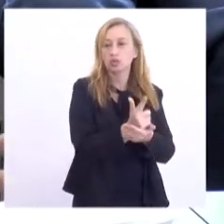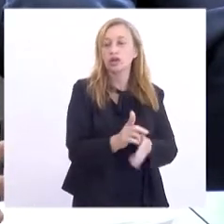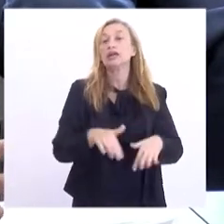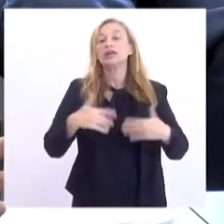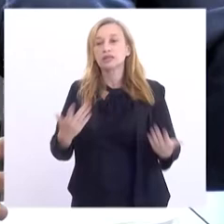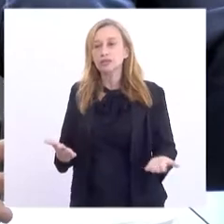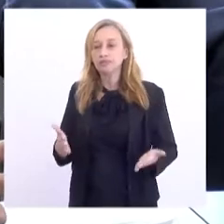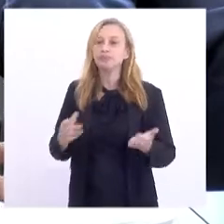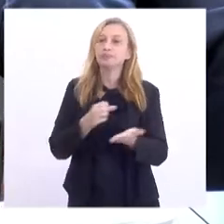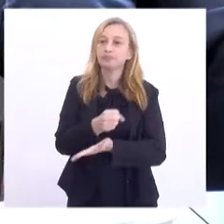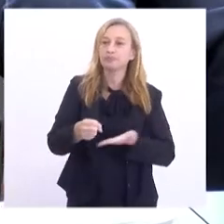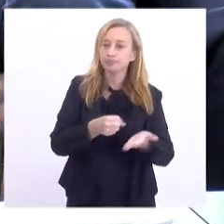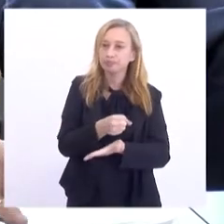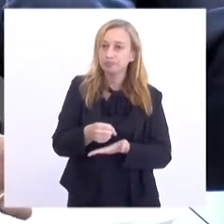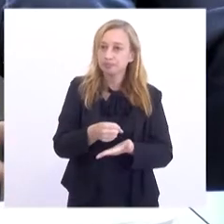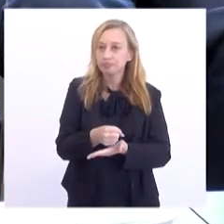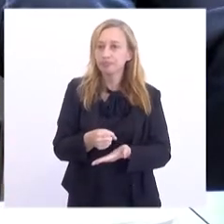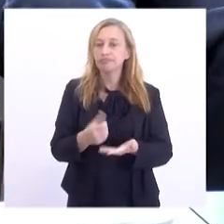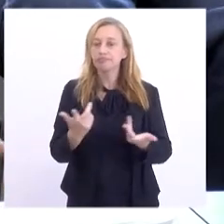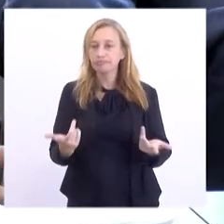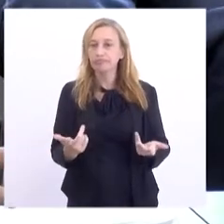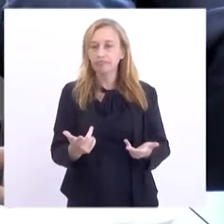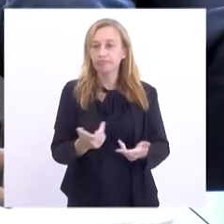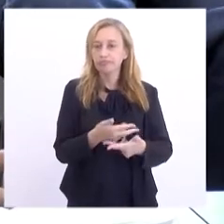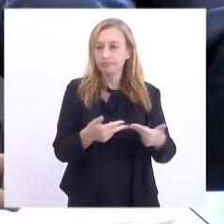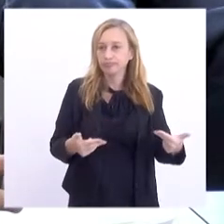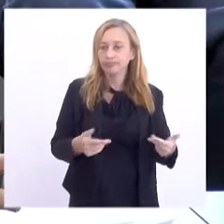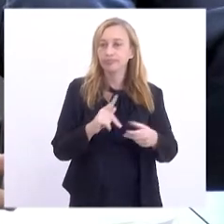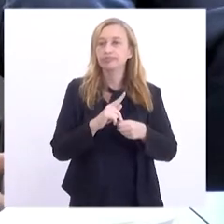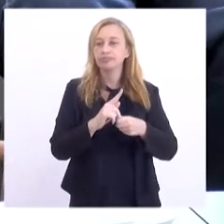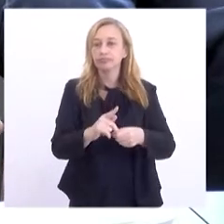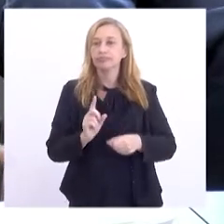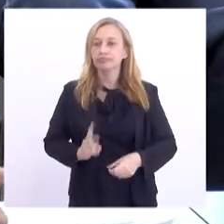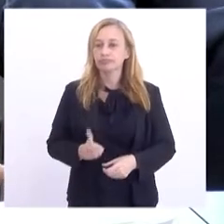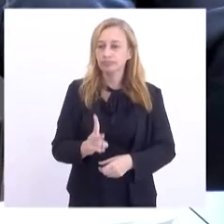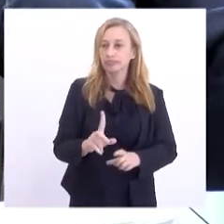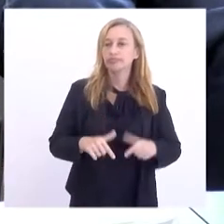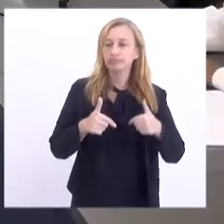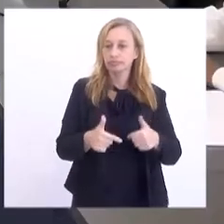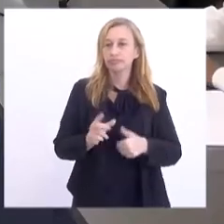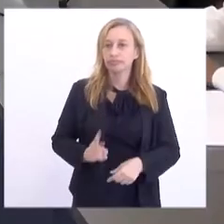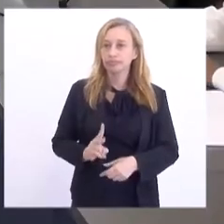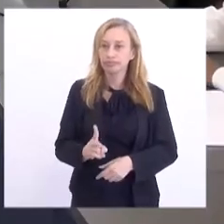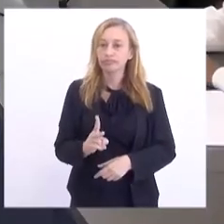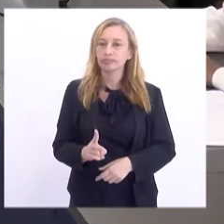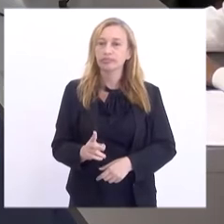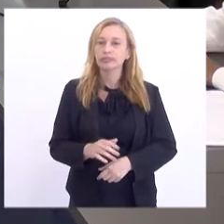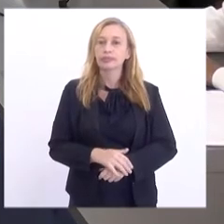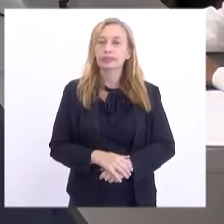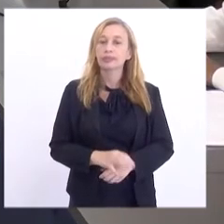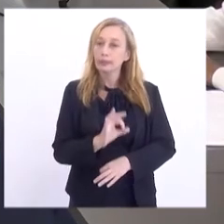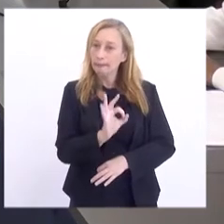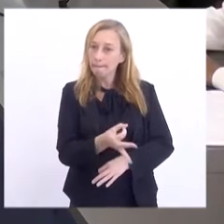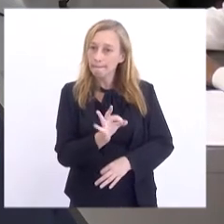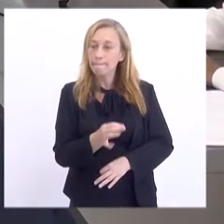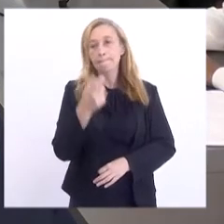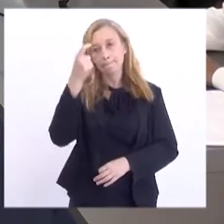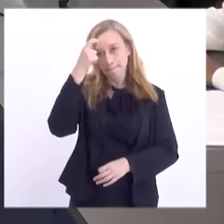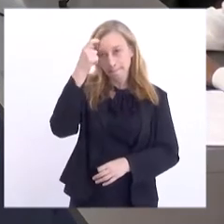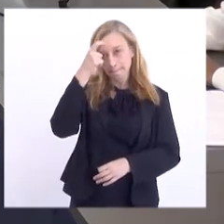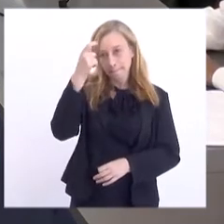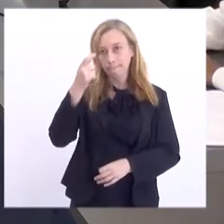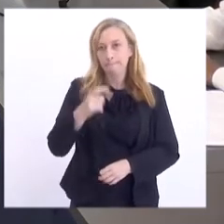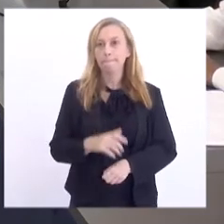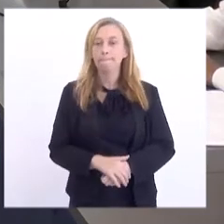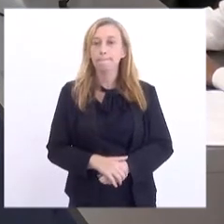basicamente São essas diretivas a procuradoria continua atuando como sempre estou mais obviamente ciência